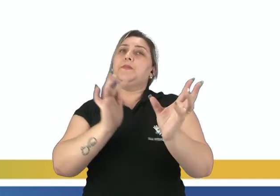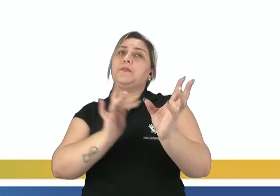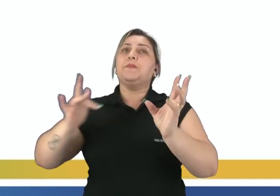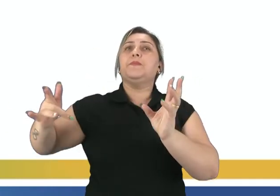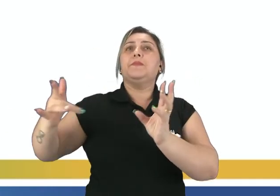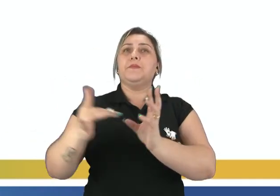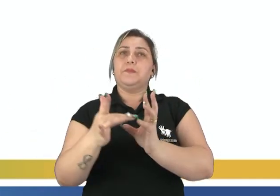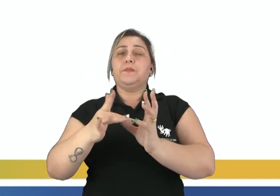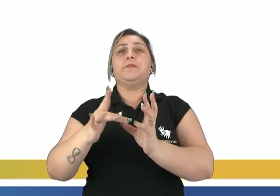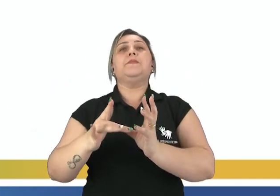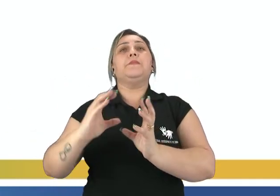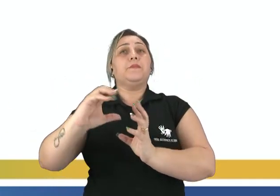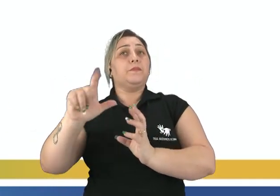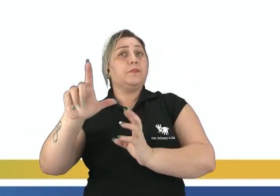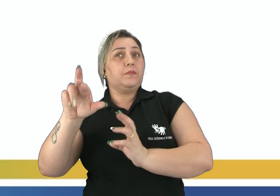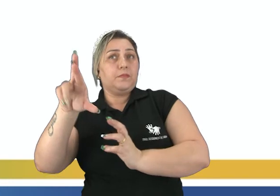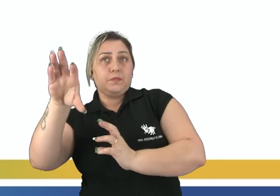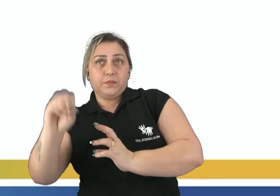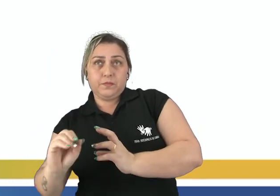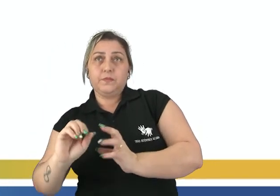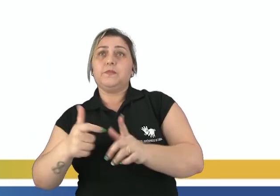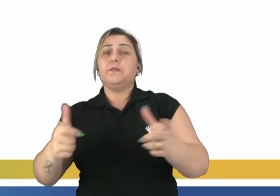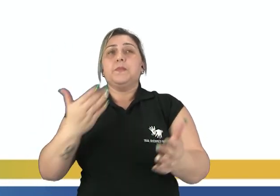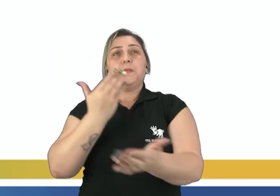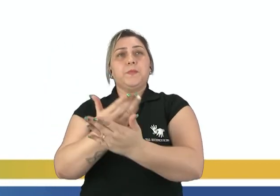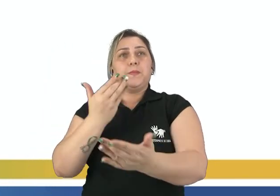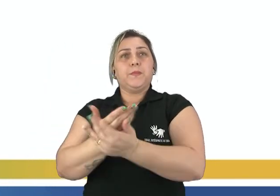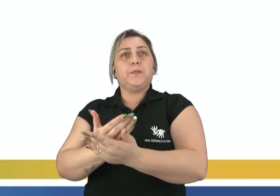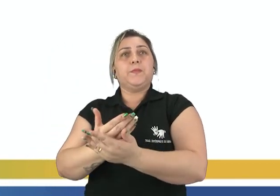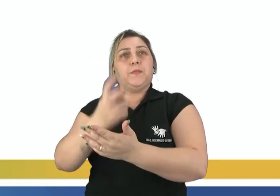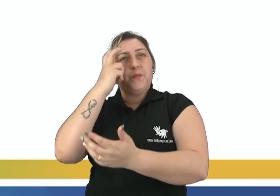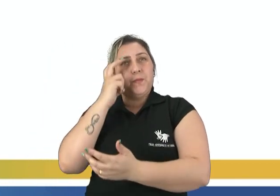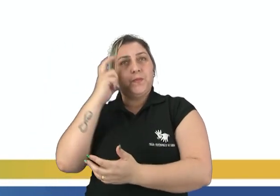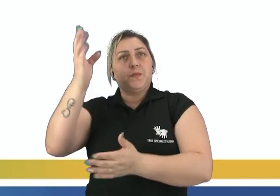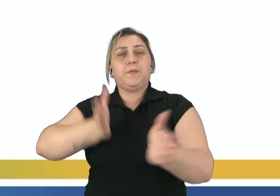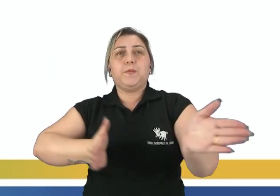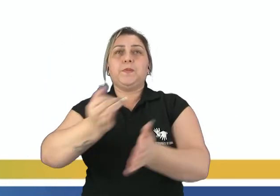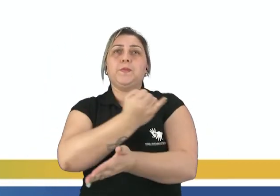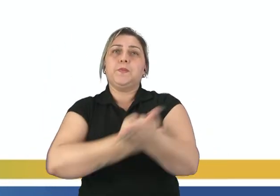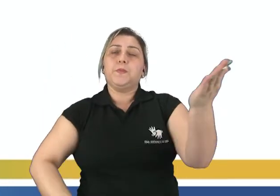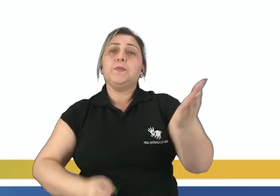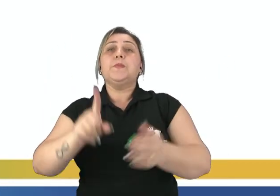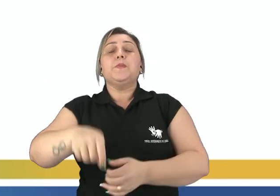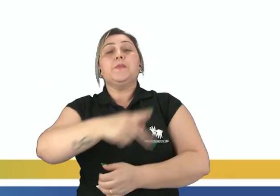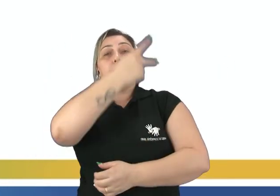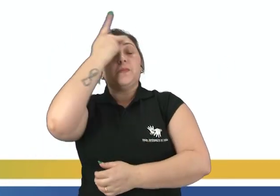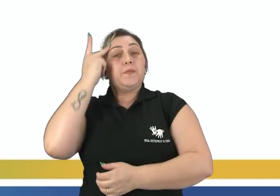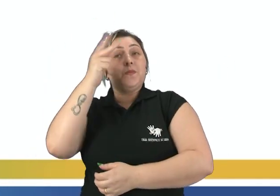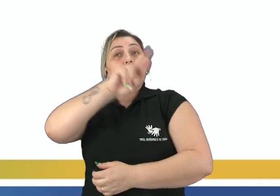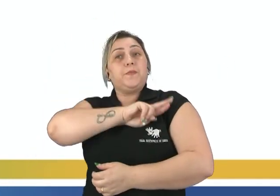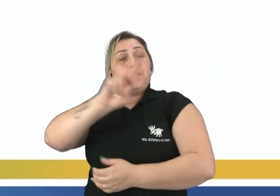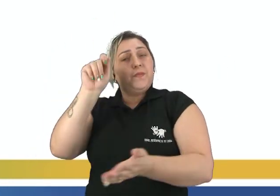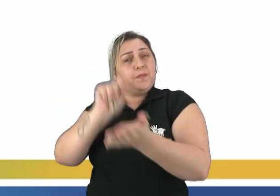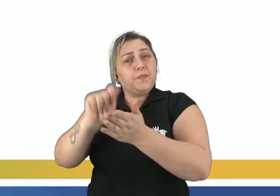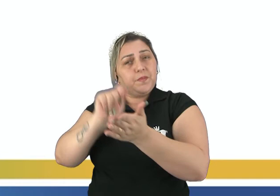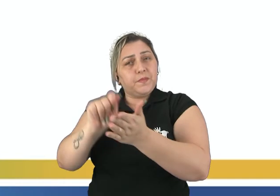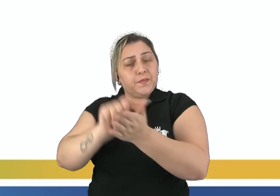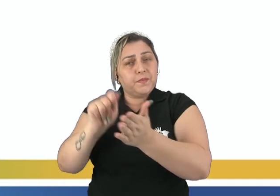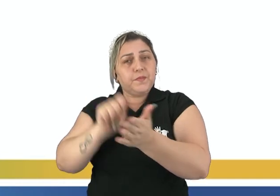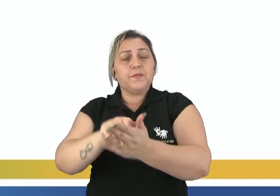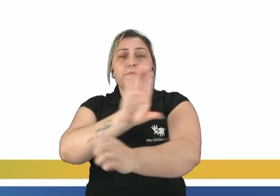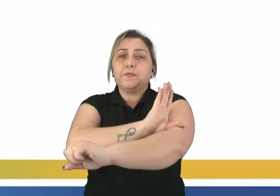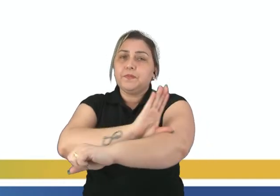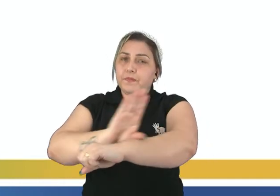dos estudiosos que contribuíram com a cultura medieval eram religiosos. Então, quem escreveu sobre a cultura e